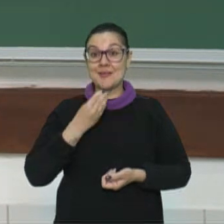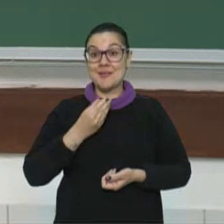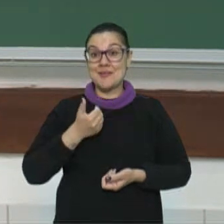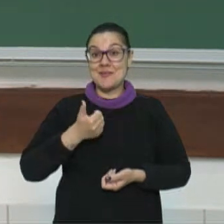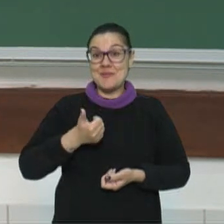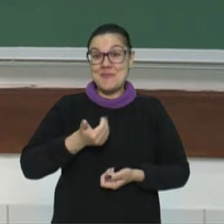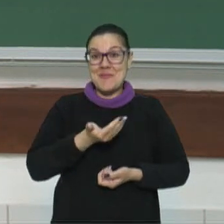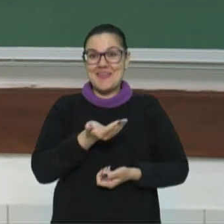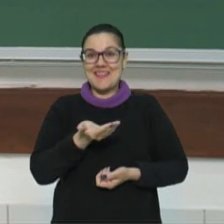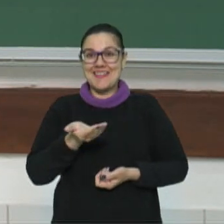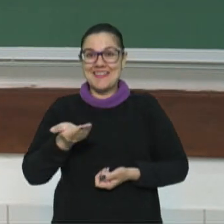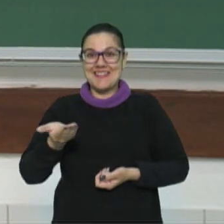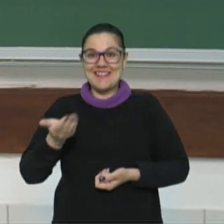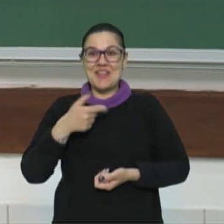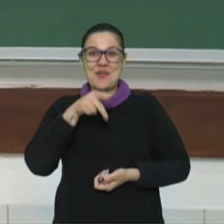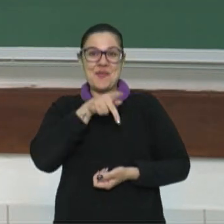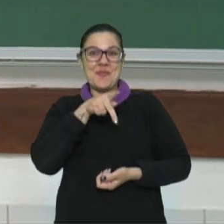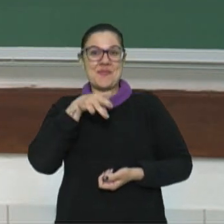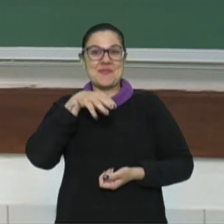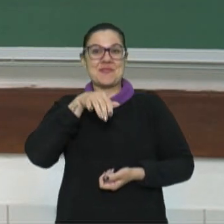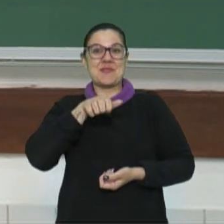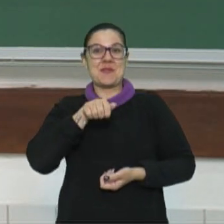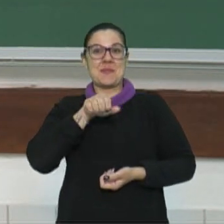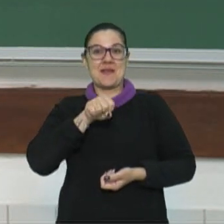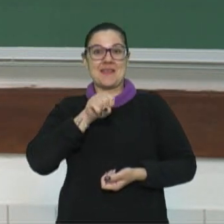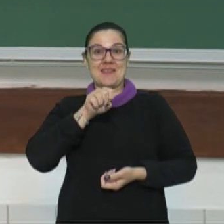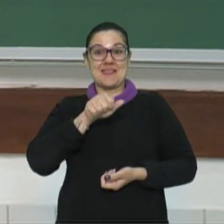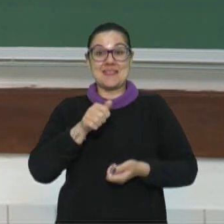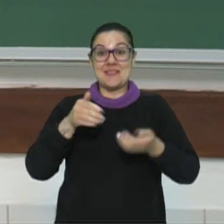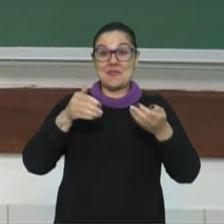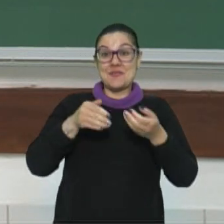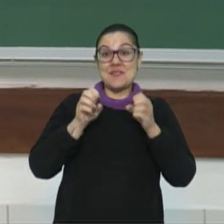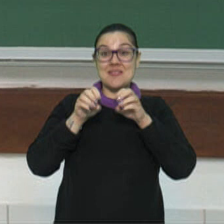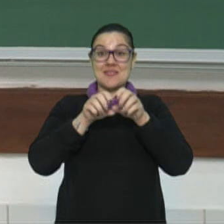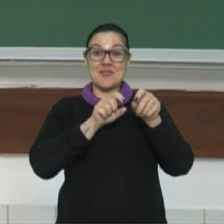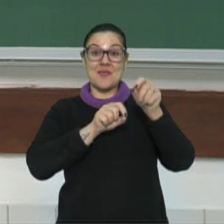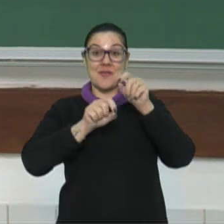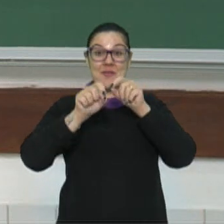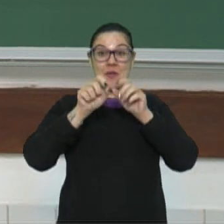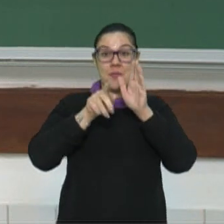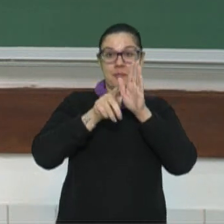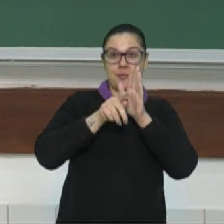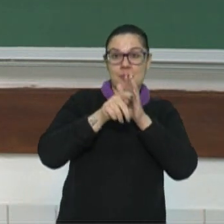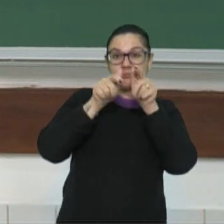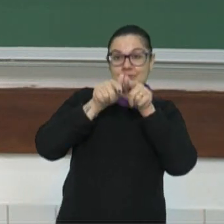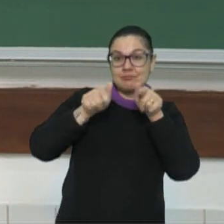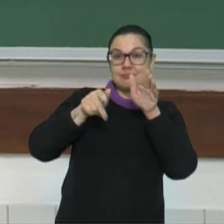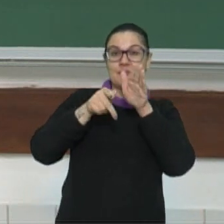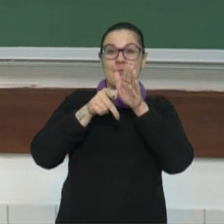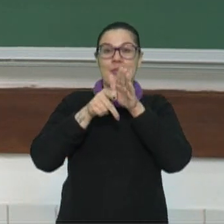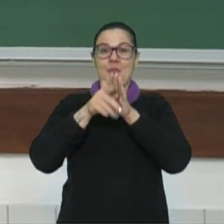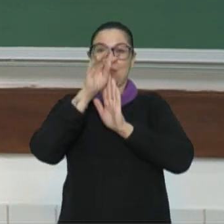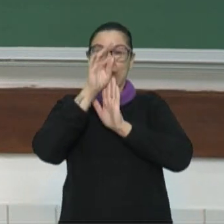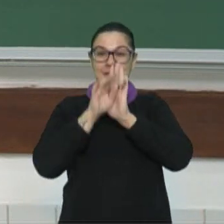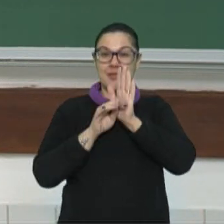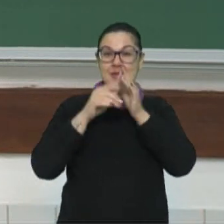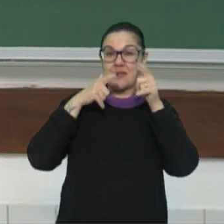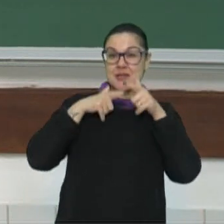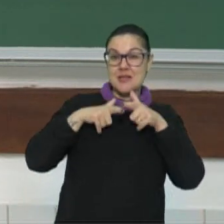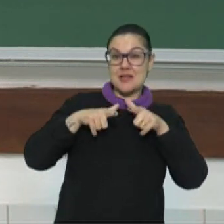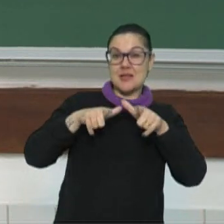Olá, pessoal! Professora Maísa com você para falar de gêneros textuais, língua